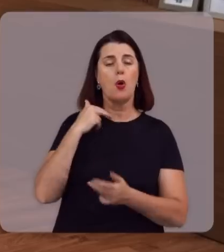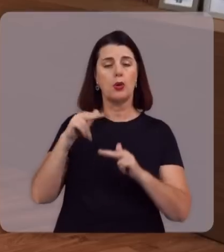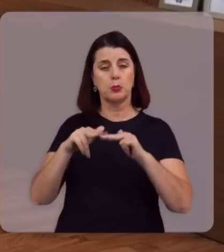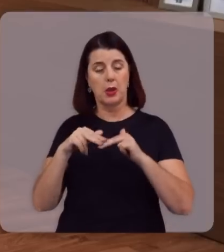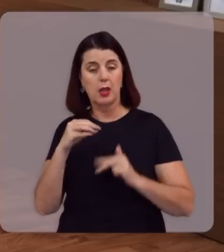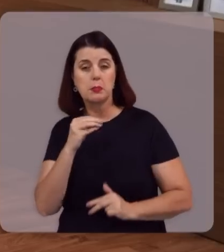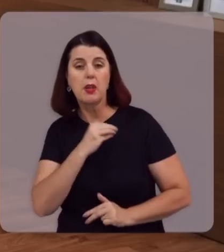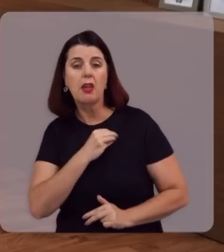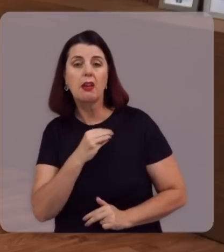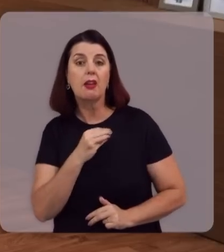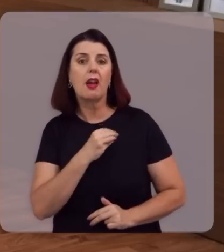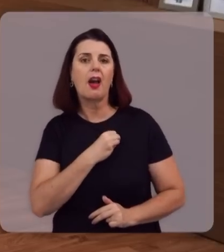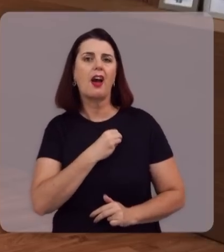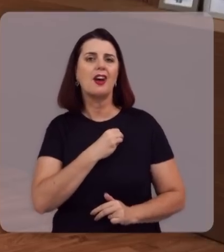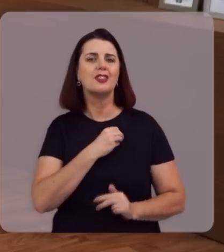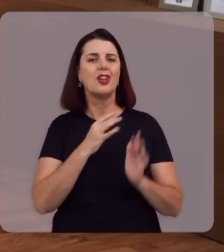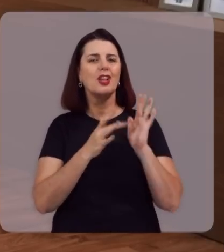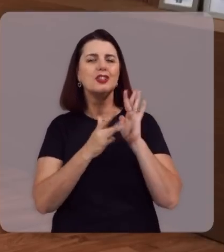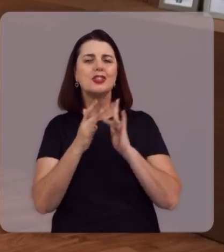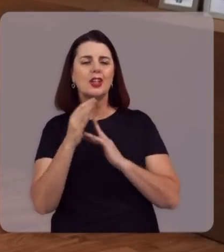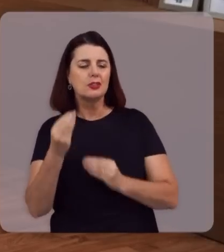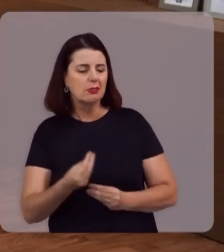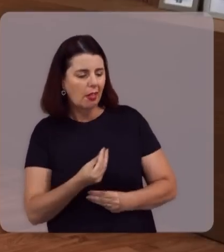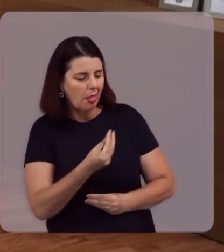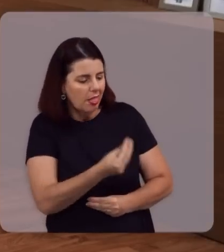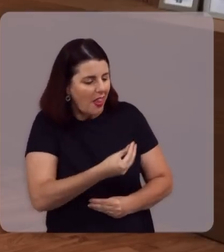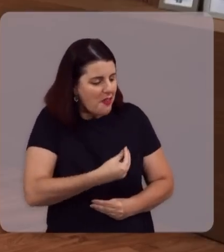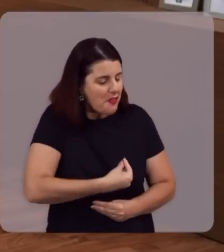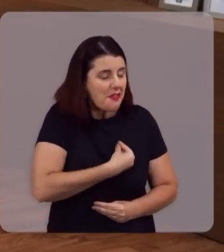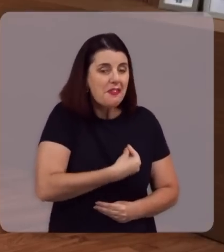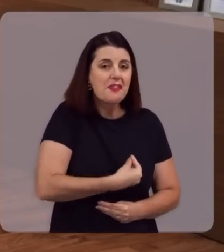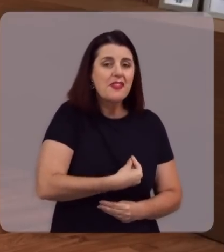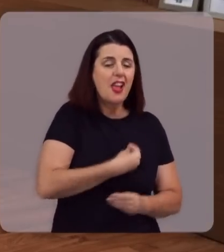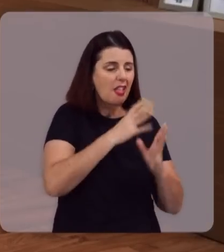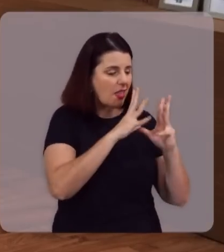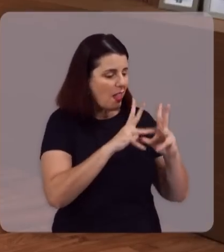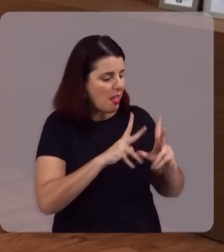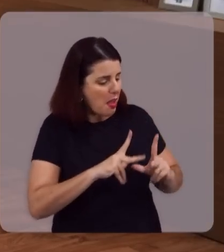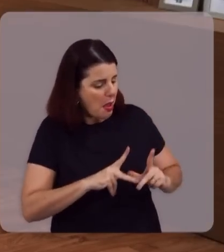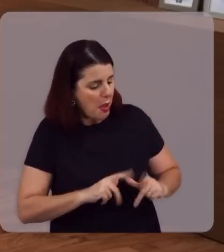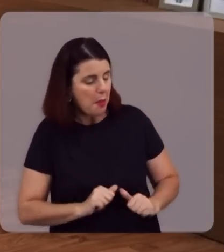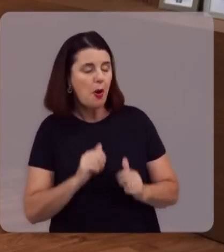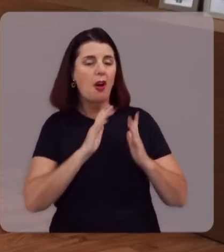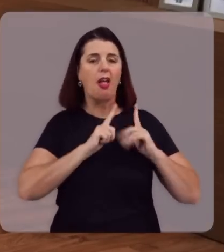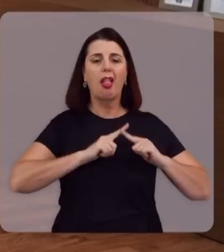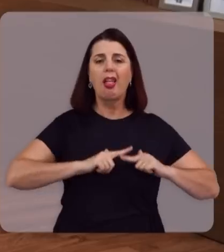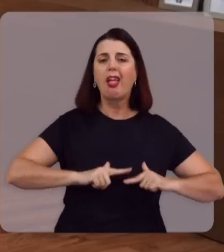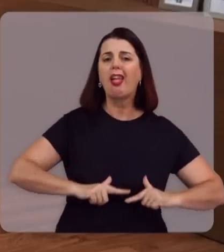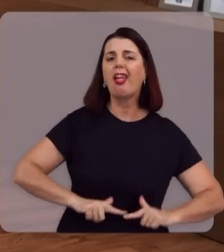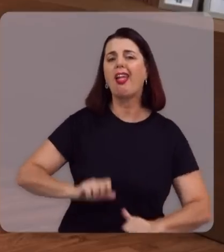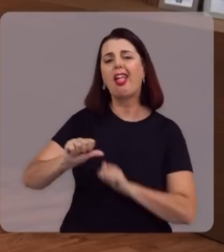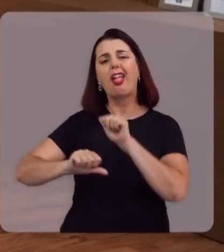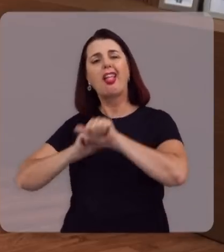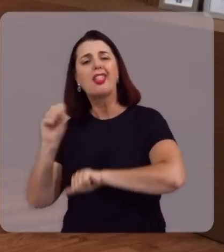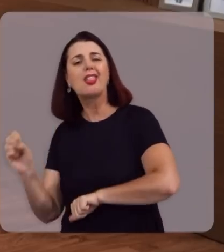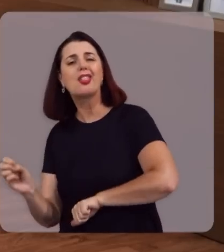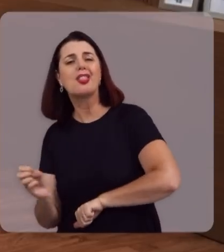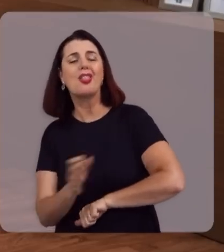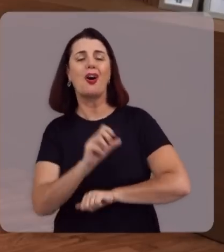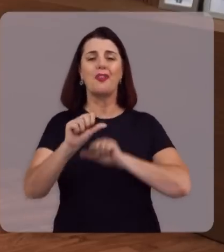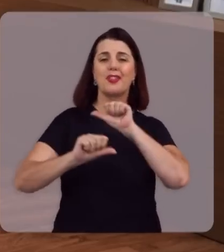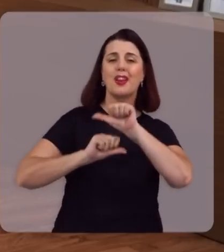nossos delitos e pecados, e ele nos deu vida, e ele nos limpou, e ele nos lavou, e ele nos restaurou, e